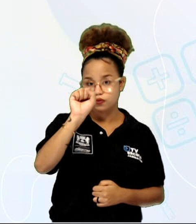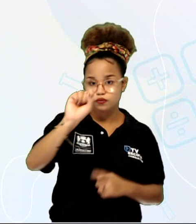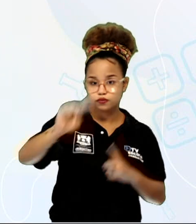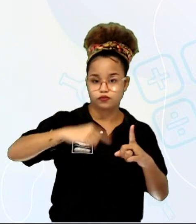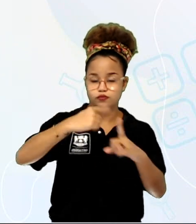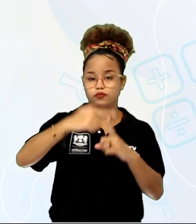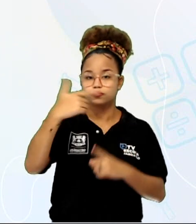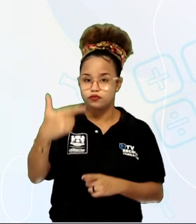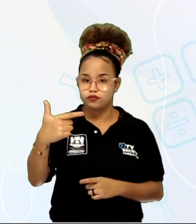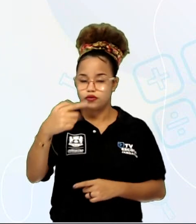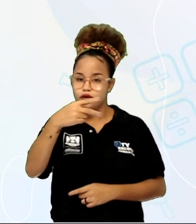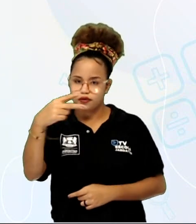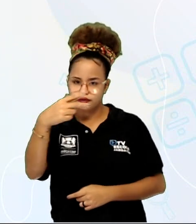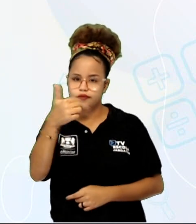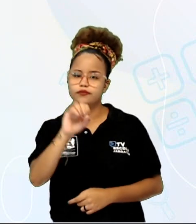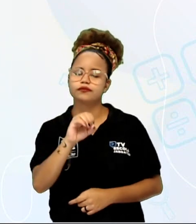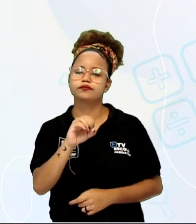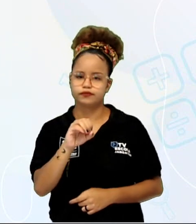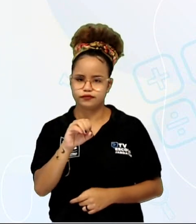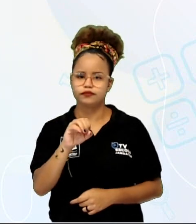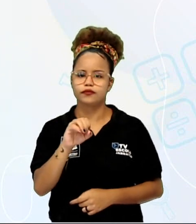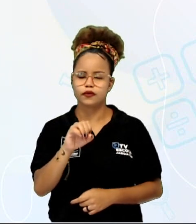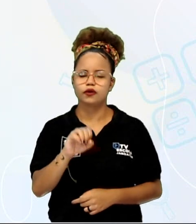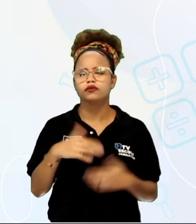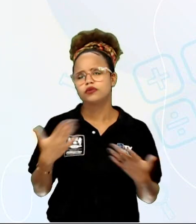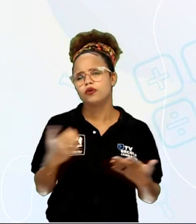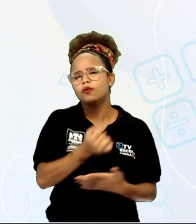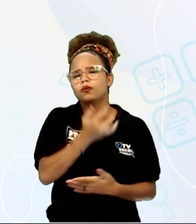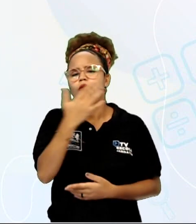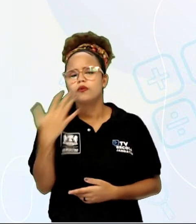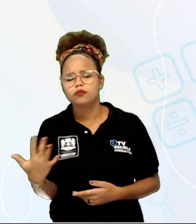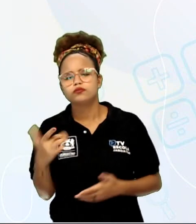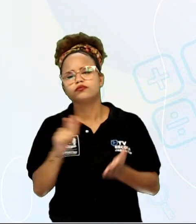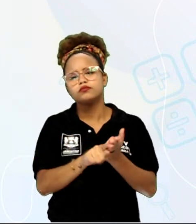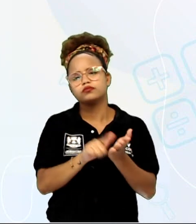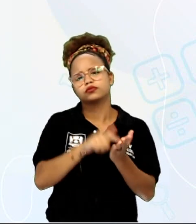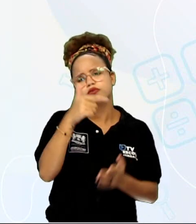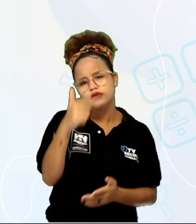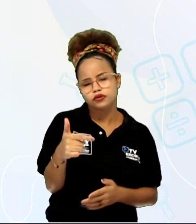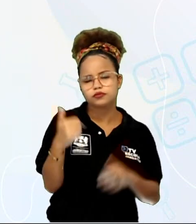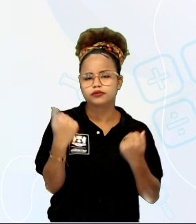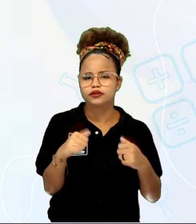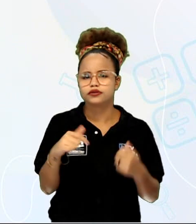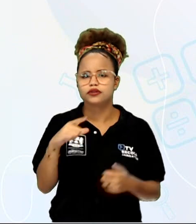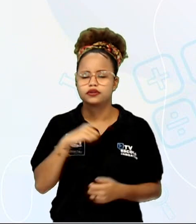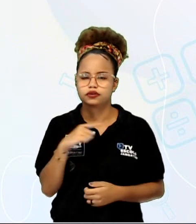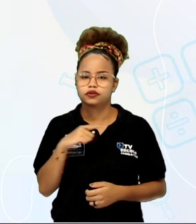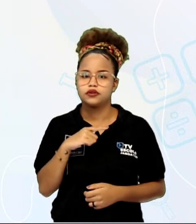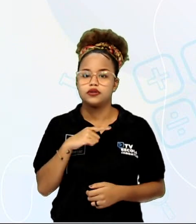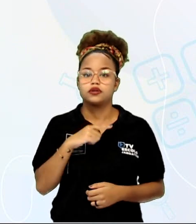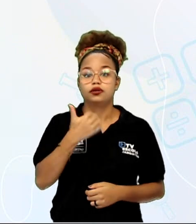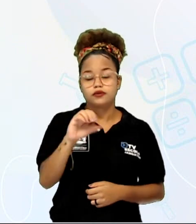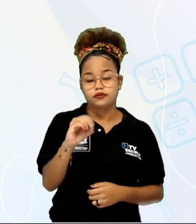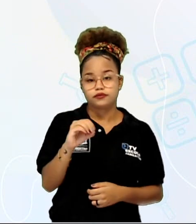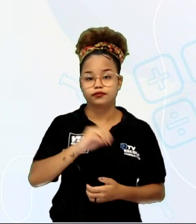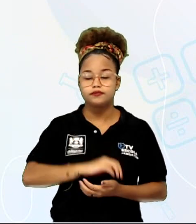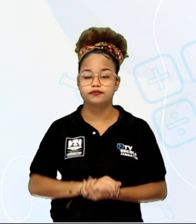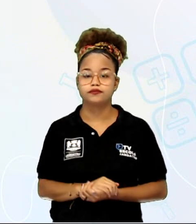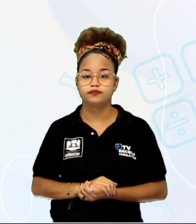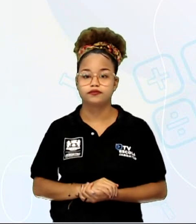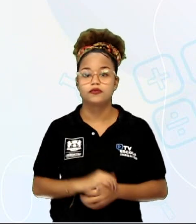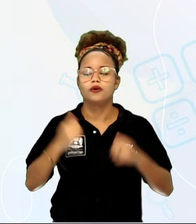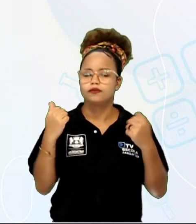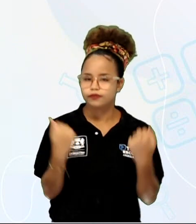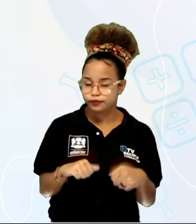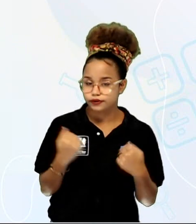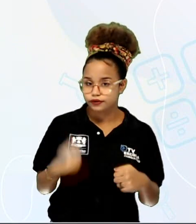2, 10. Então, quantas notas de R$ 2 eu preciso ter para ter R$ 10? Eu